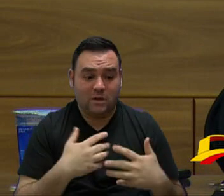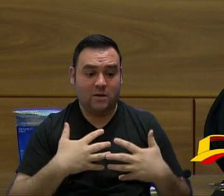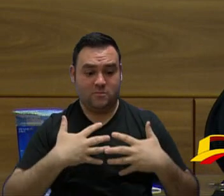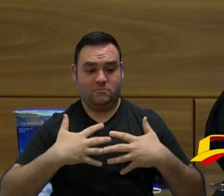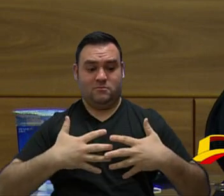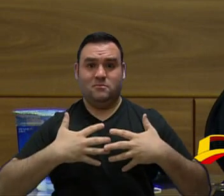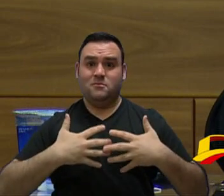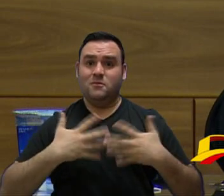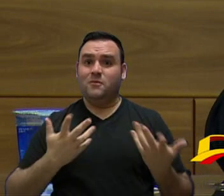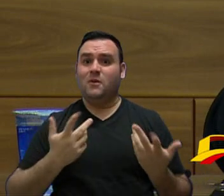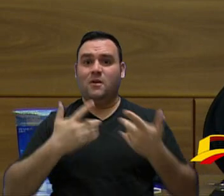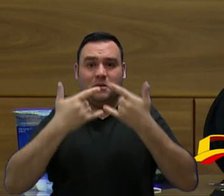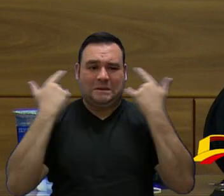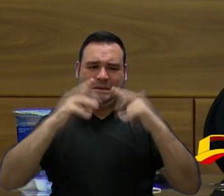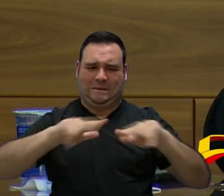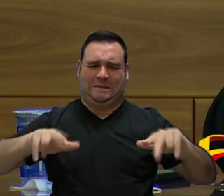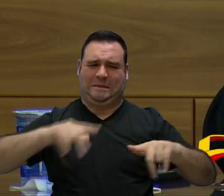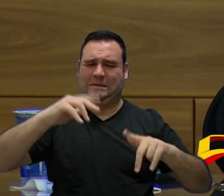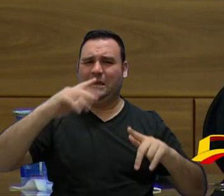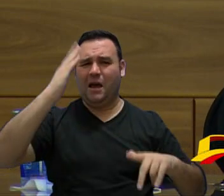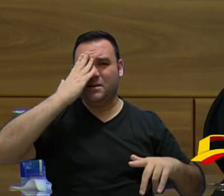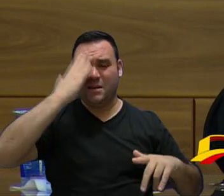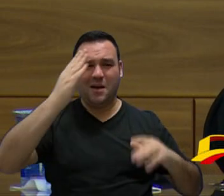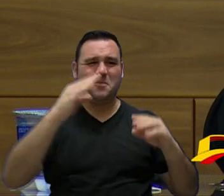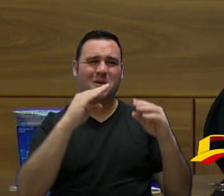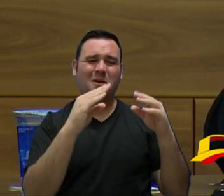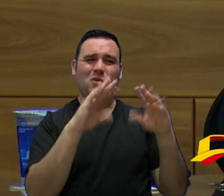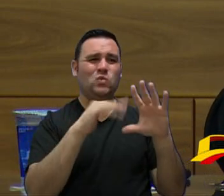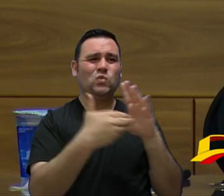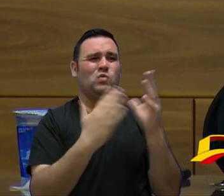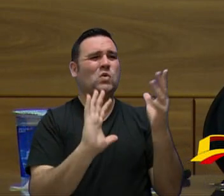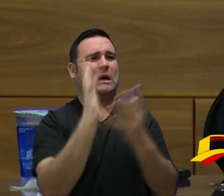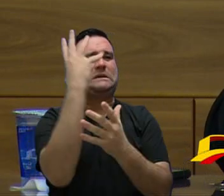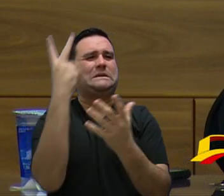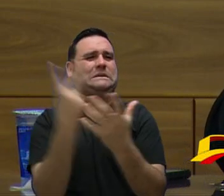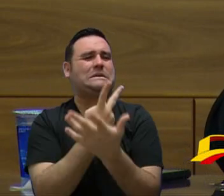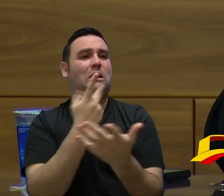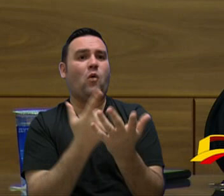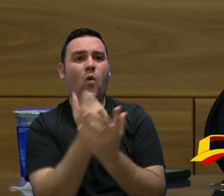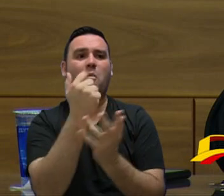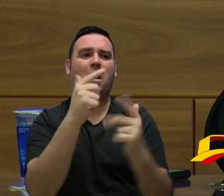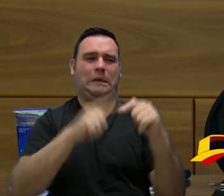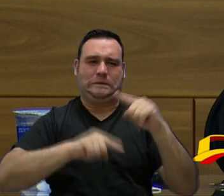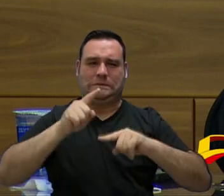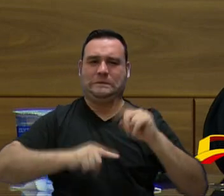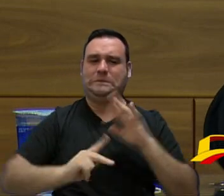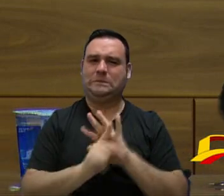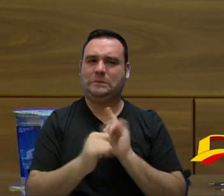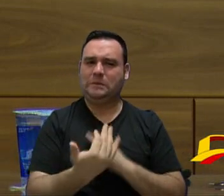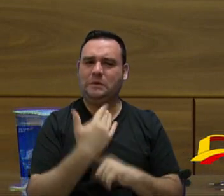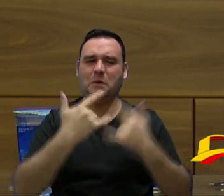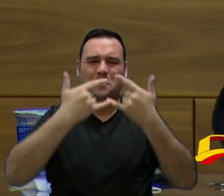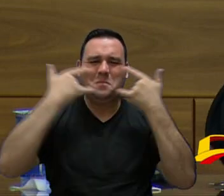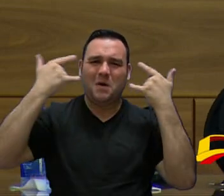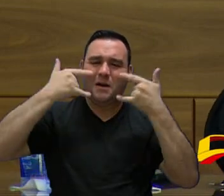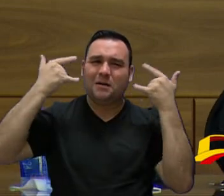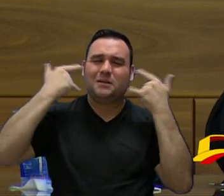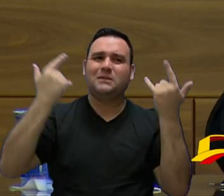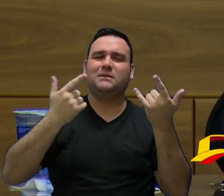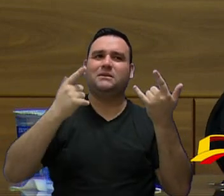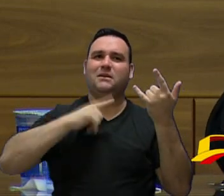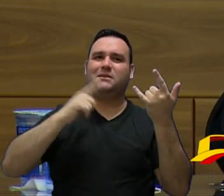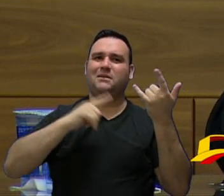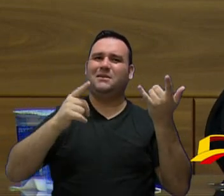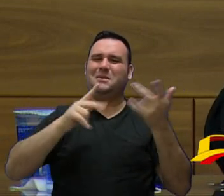respiradores epis a senhora bem sabe toda a novela que houve aquisição de epi's máscaras essas